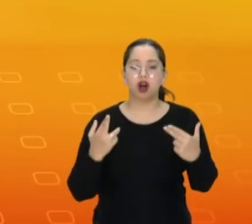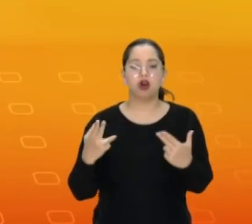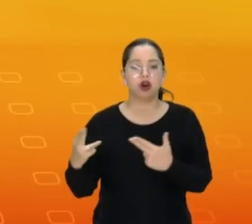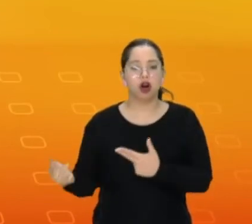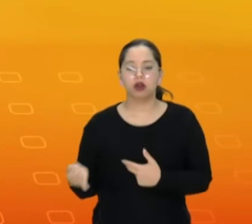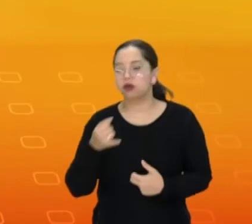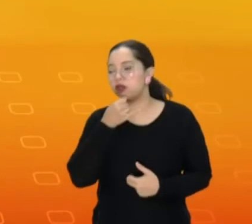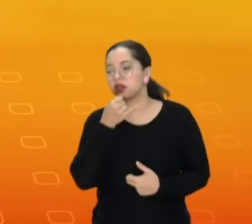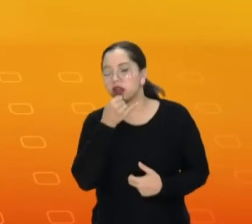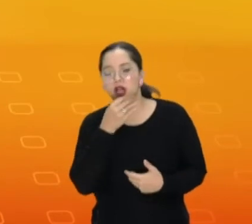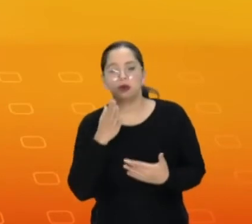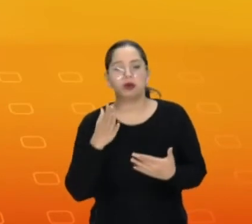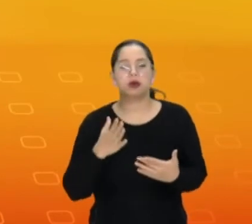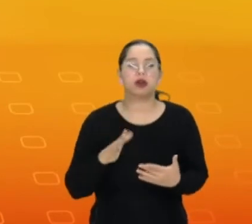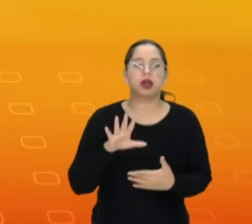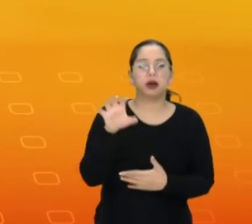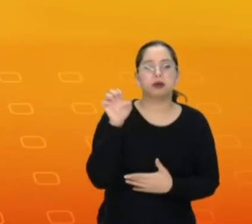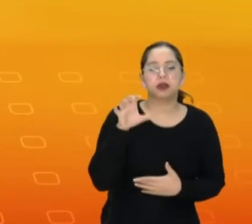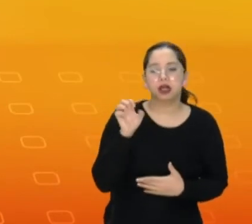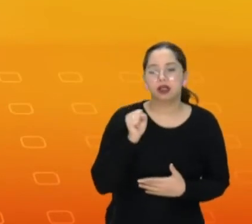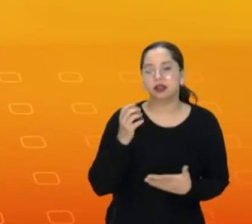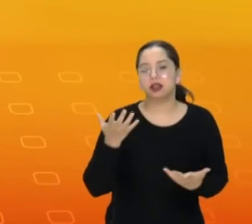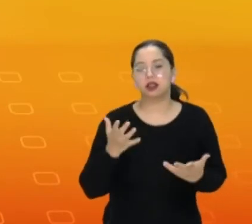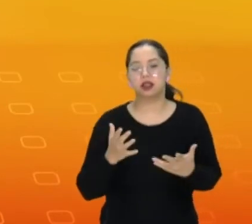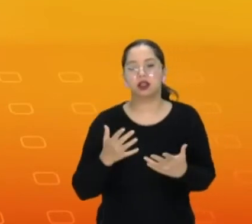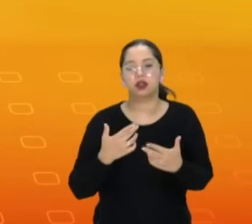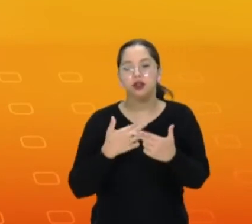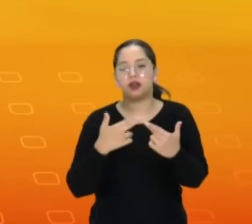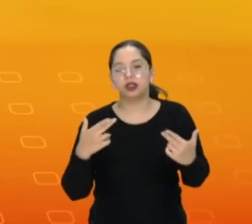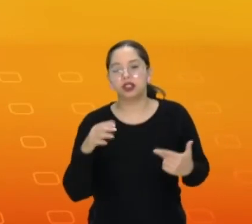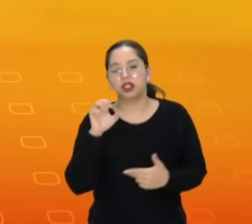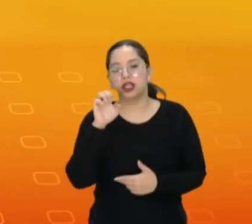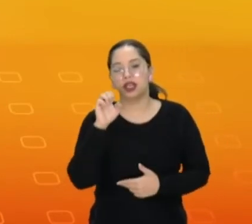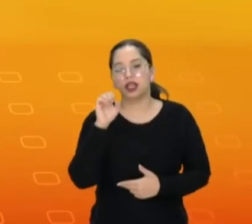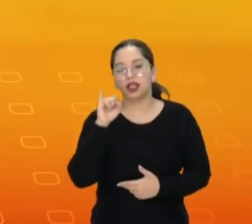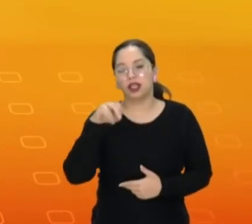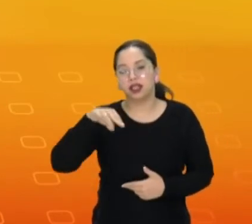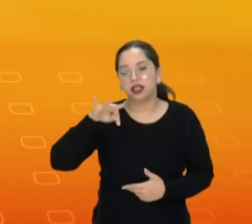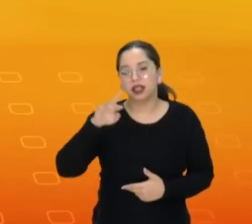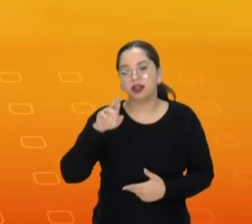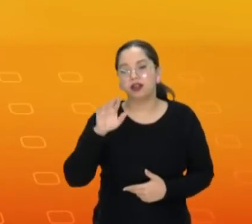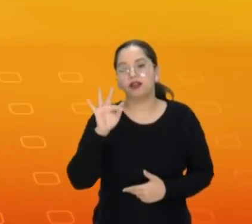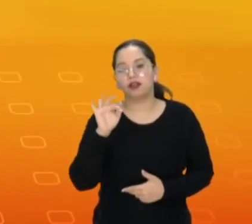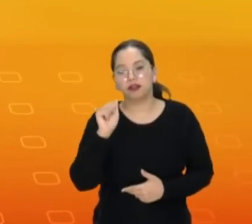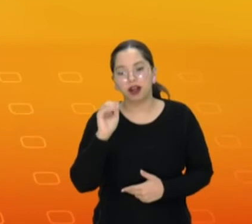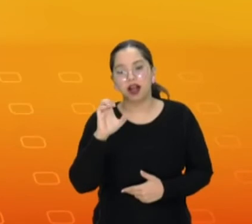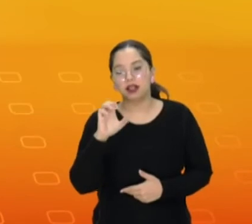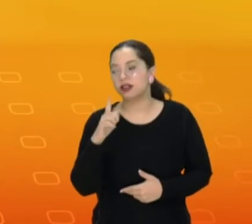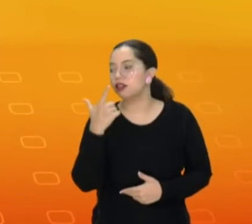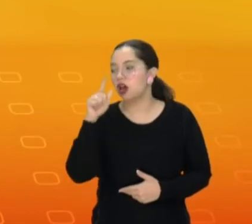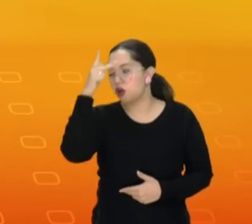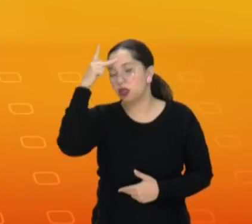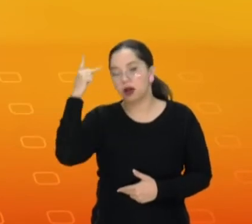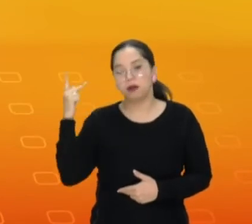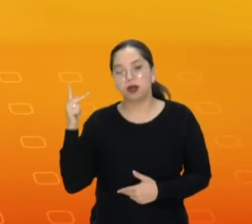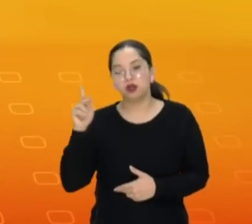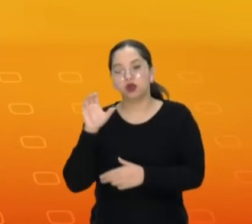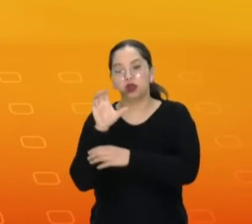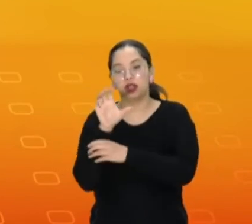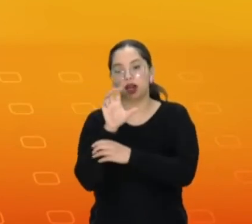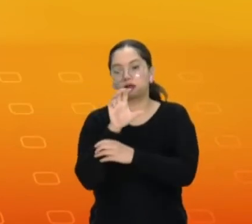captação de terra da atitude toda aquela parte de interface que eu preciso de alguém operando né câmera